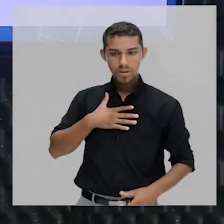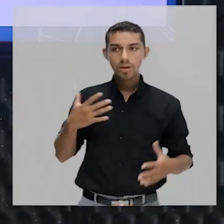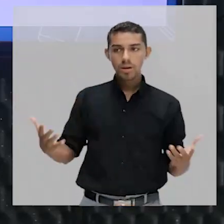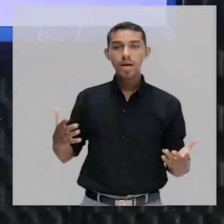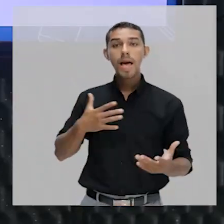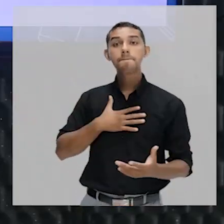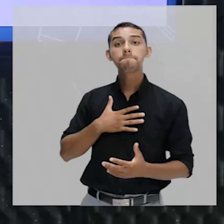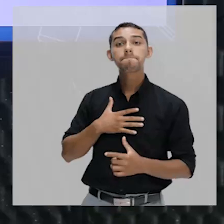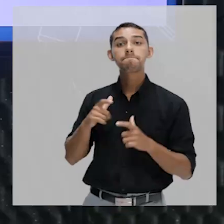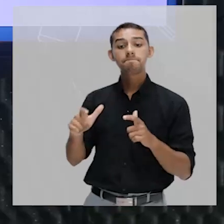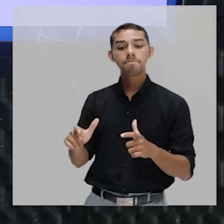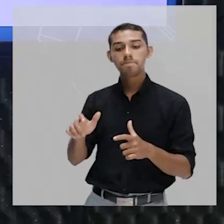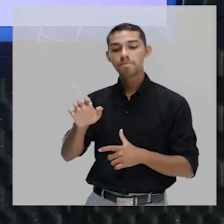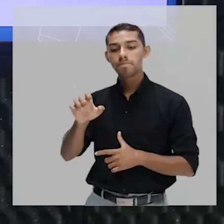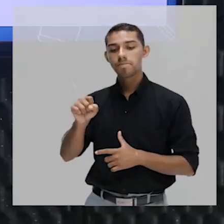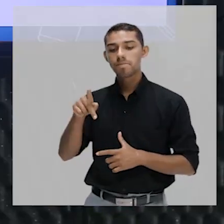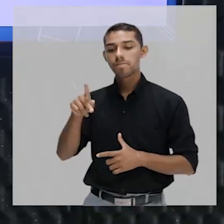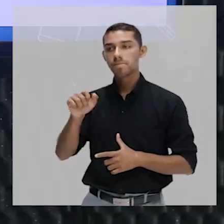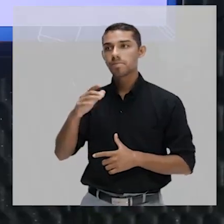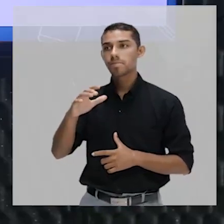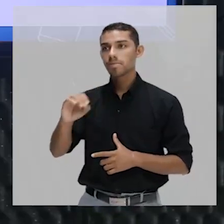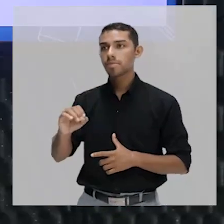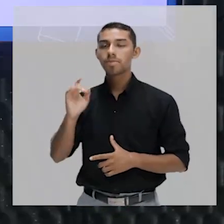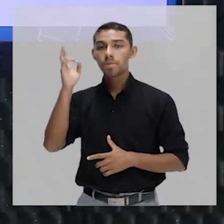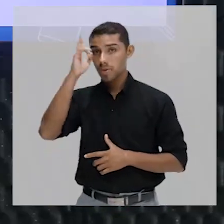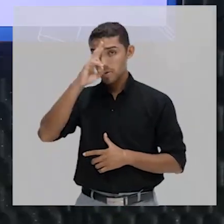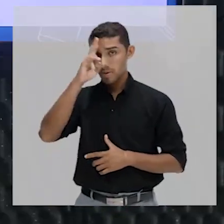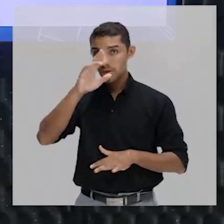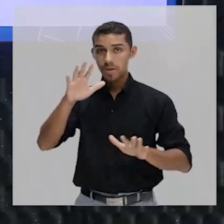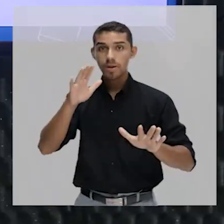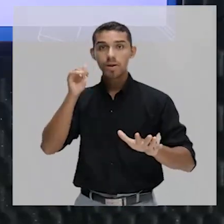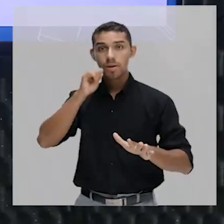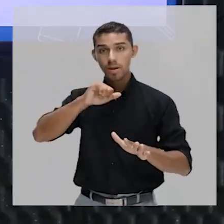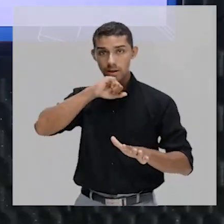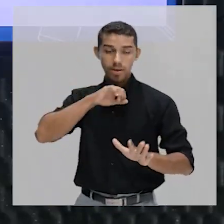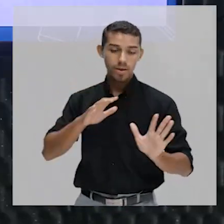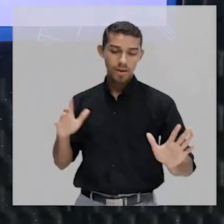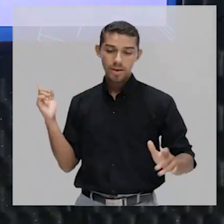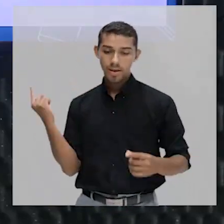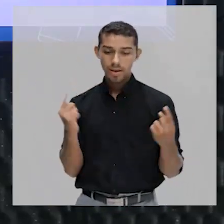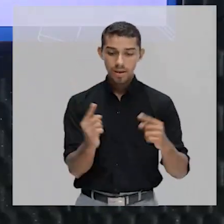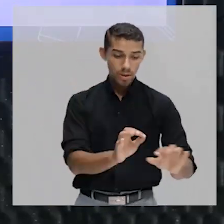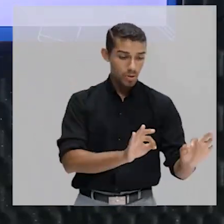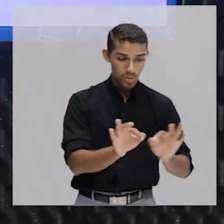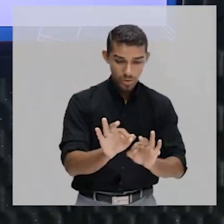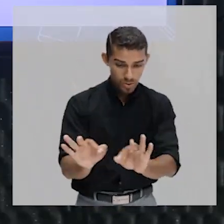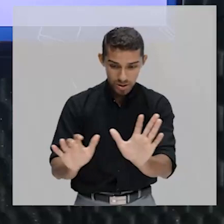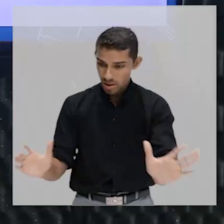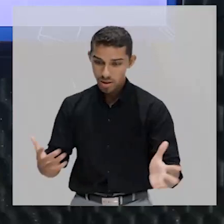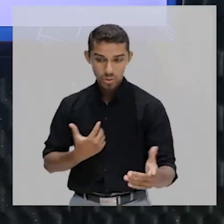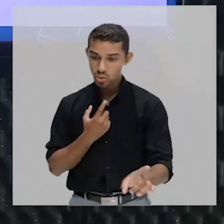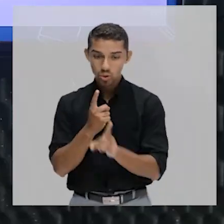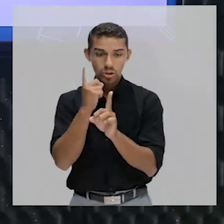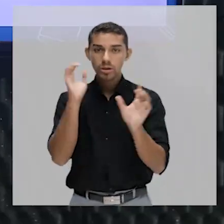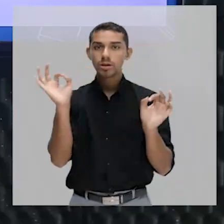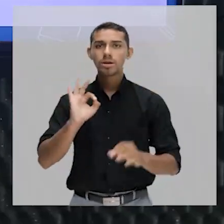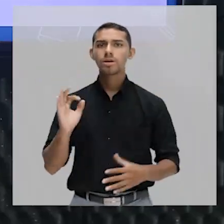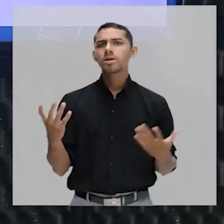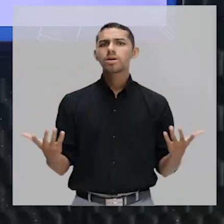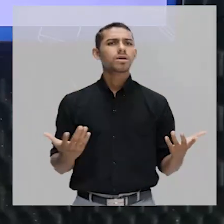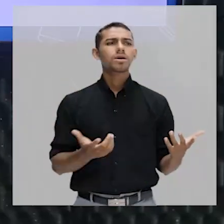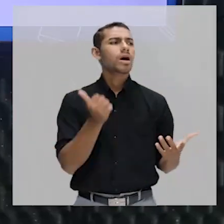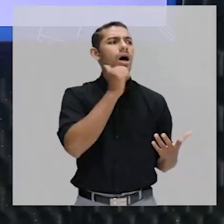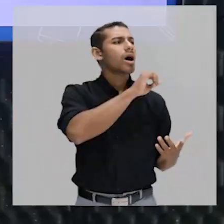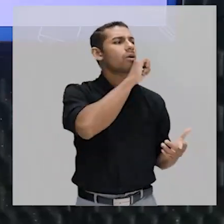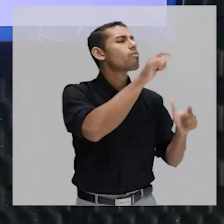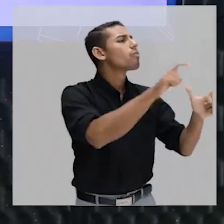é o meu espaço. Eu lembrava muito disso da minha mãe. Né? Minha mãe chegava, arrumava as coisas e eu não conseguia achar mais nada. Né? Meu Deus, mãe, onde foi que essa.